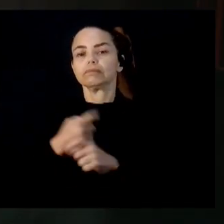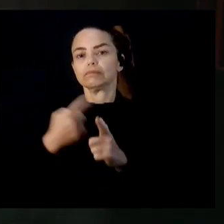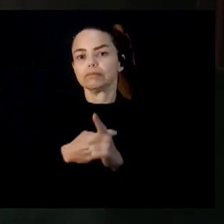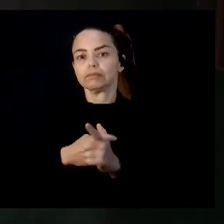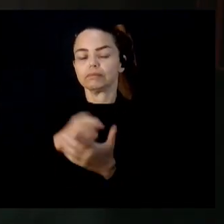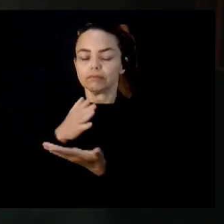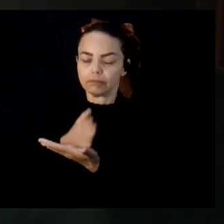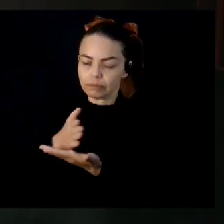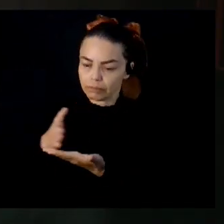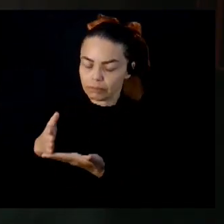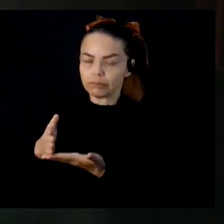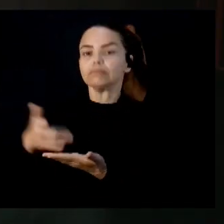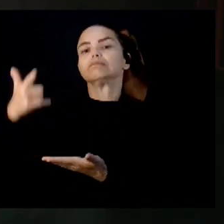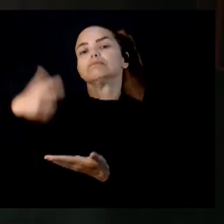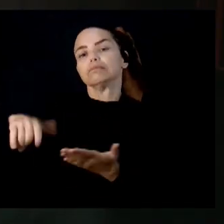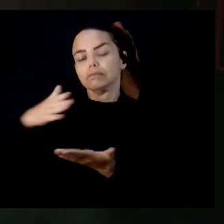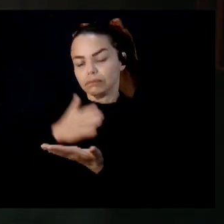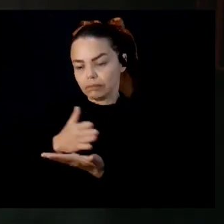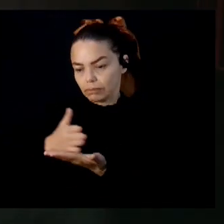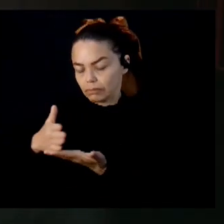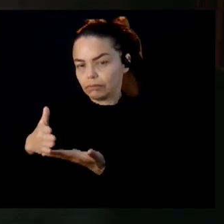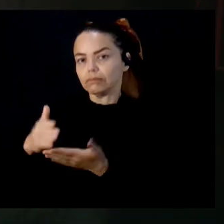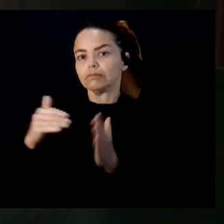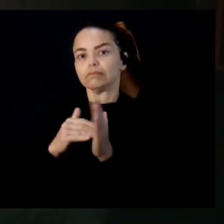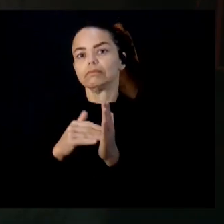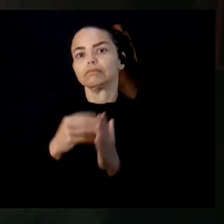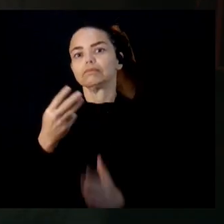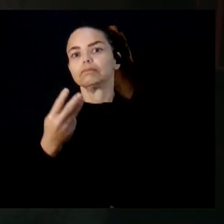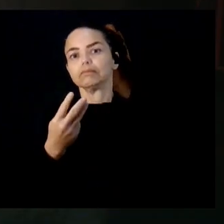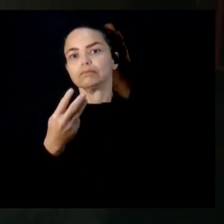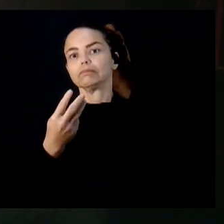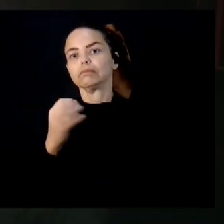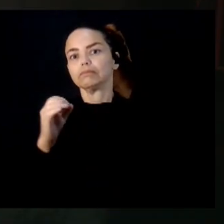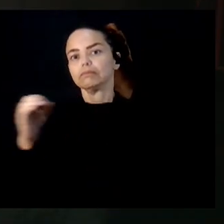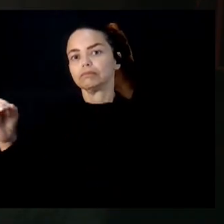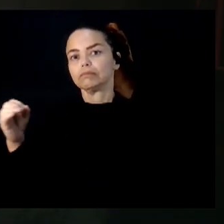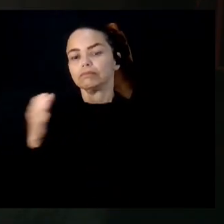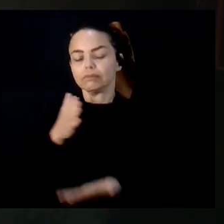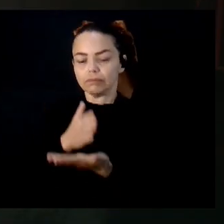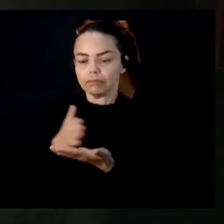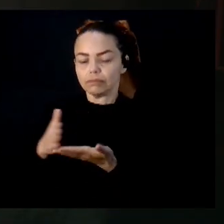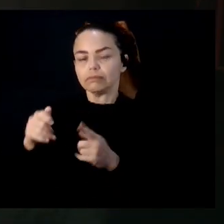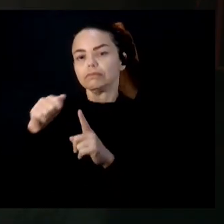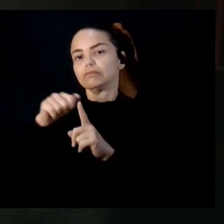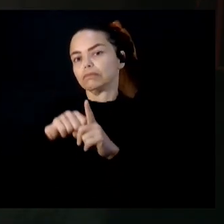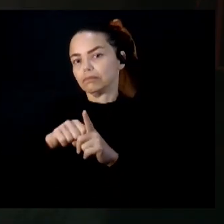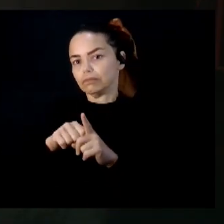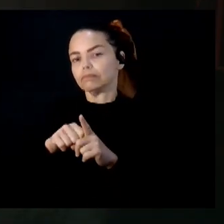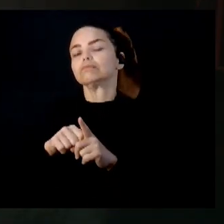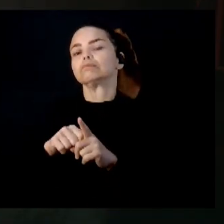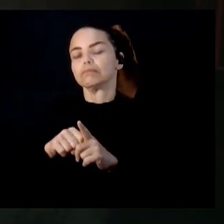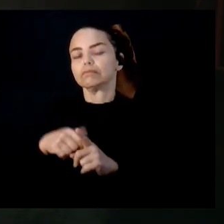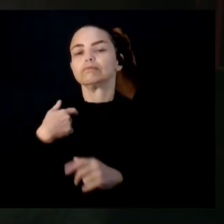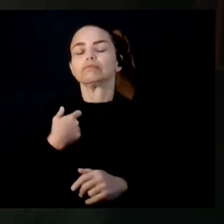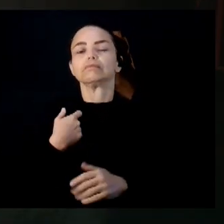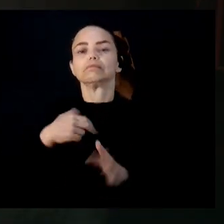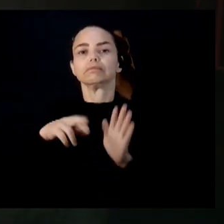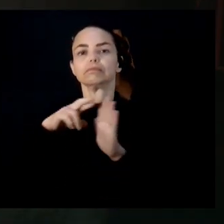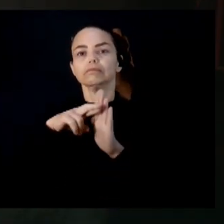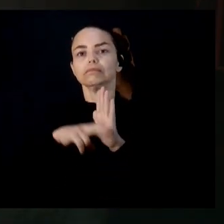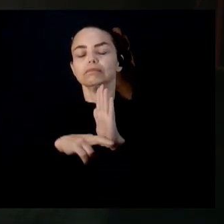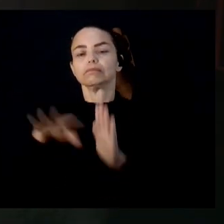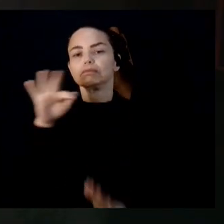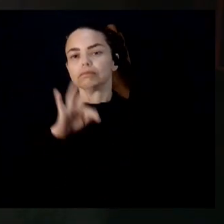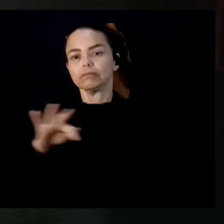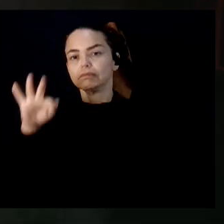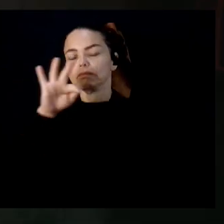ou reparceladas em até 300 prestações mensais, observadas as regras federais. As